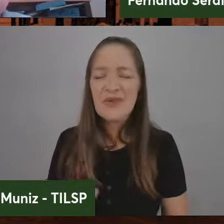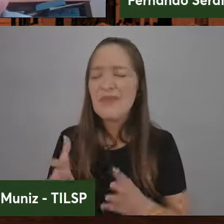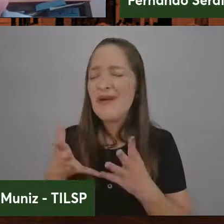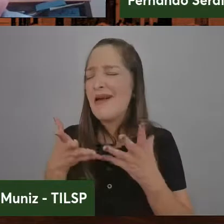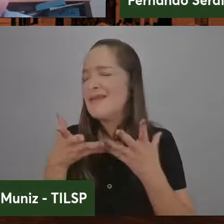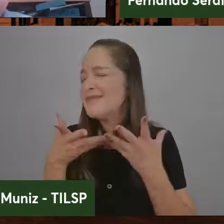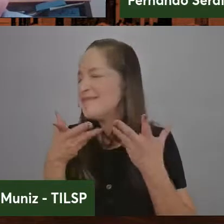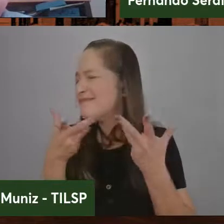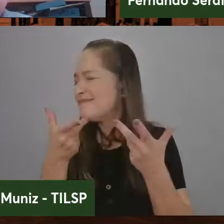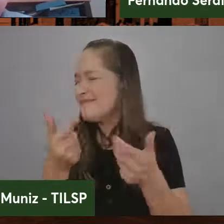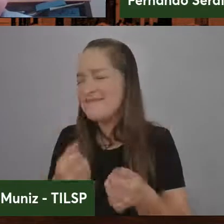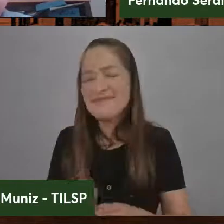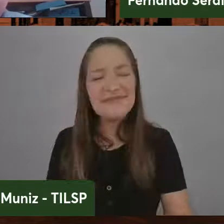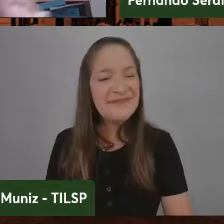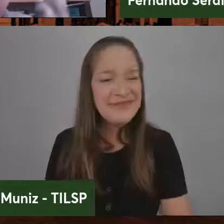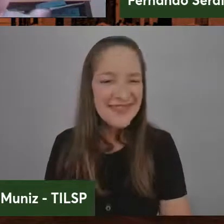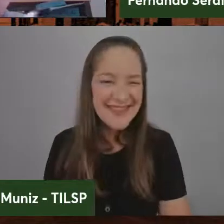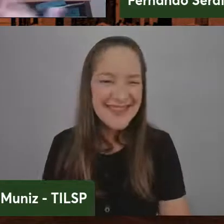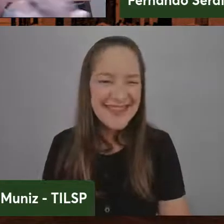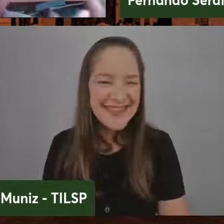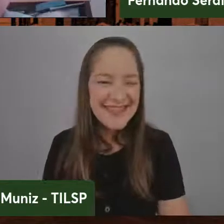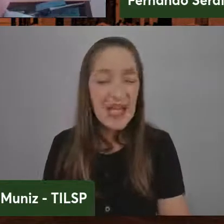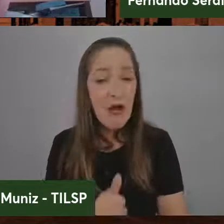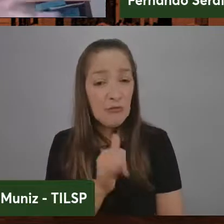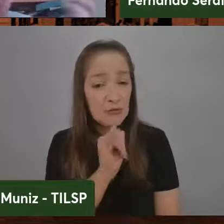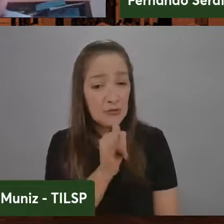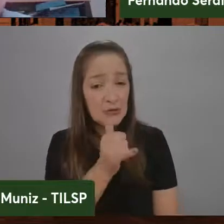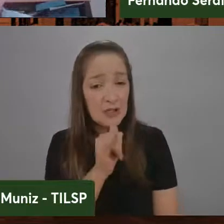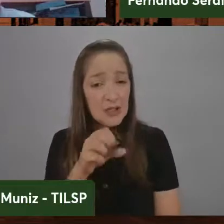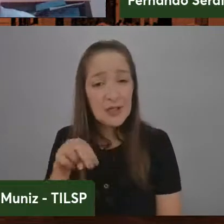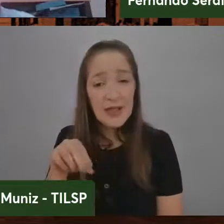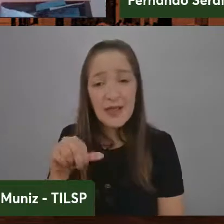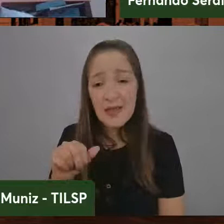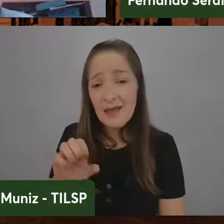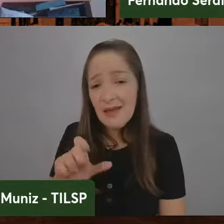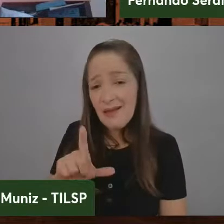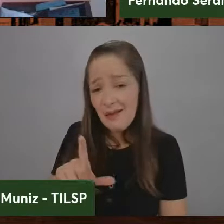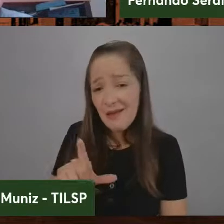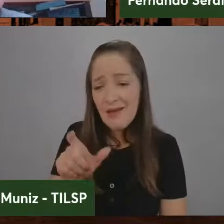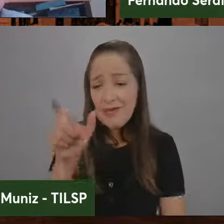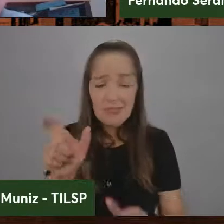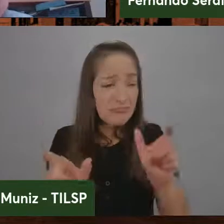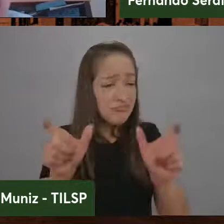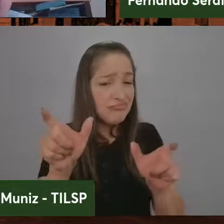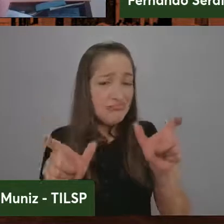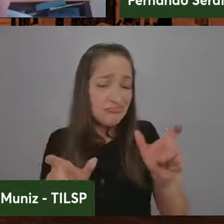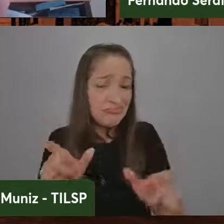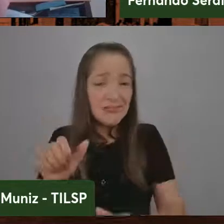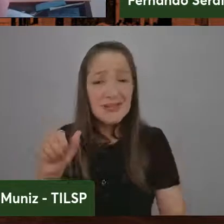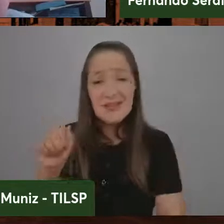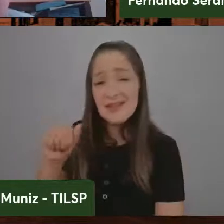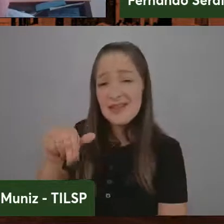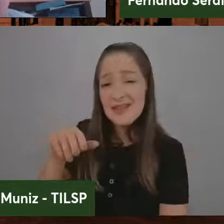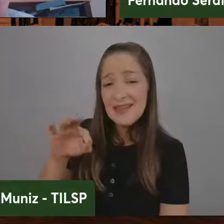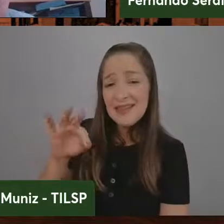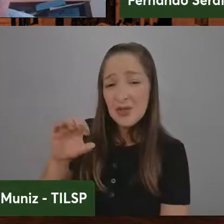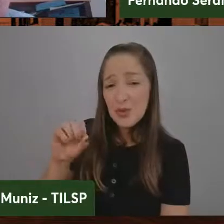magnífico. O narrador, o Nael, os atores, Antônio Fagundes. Né?